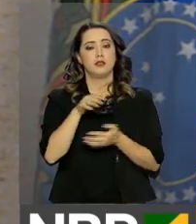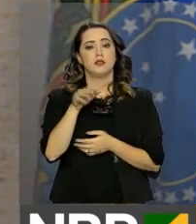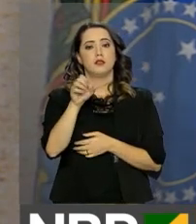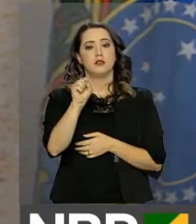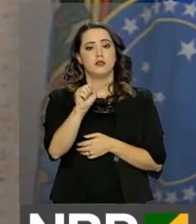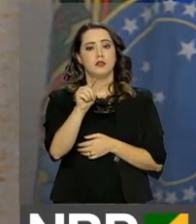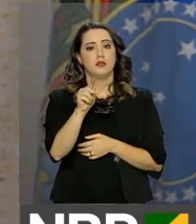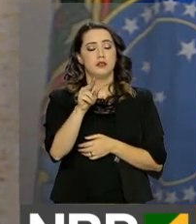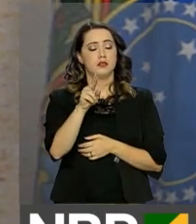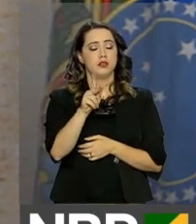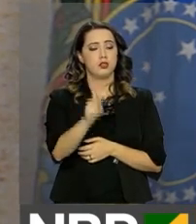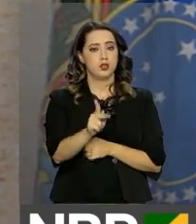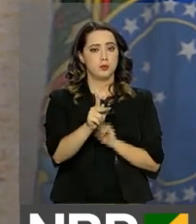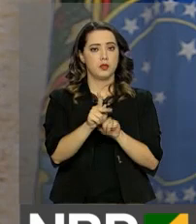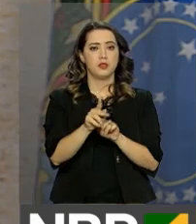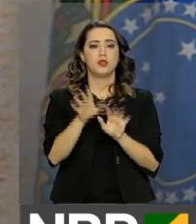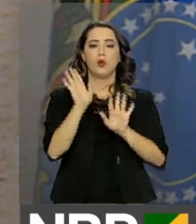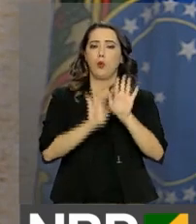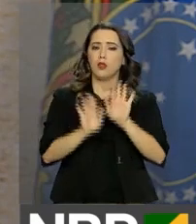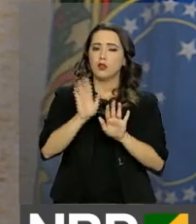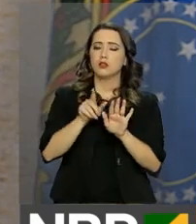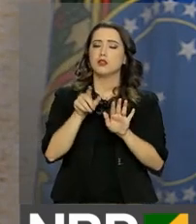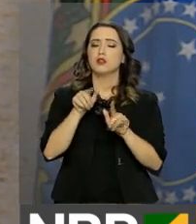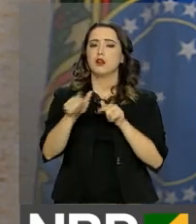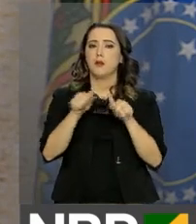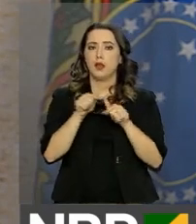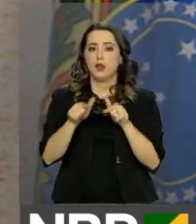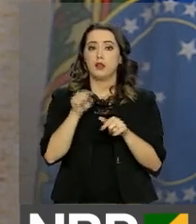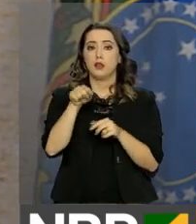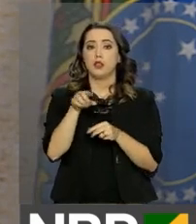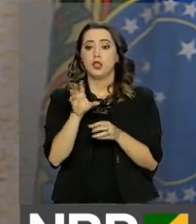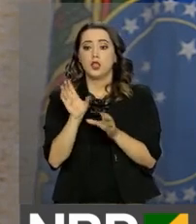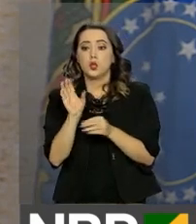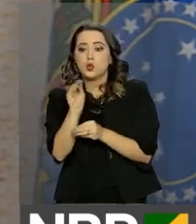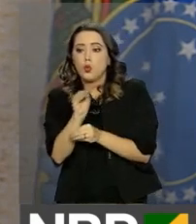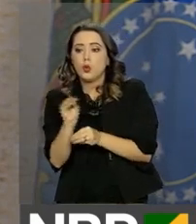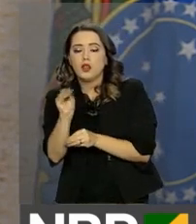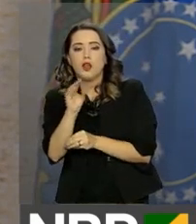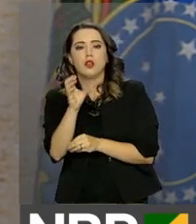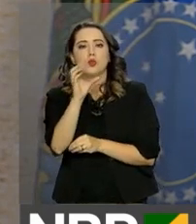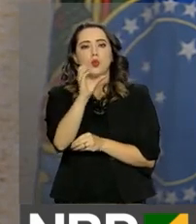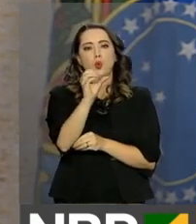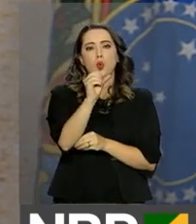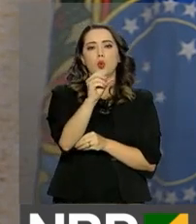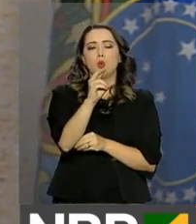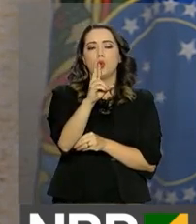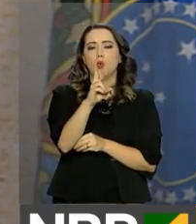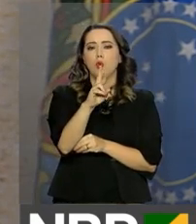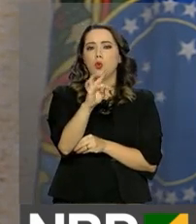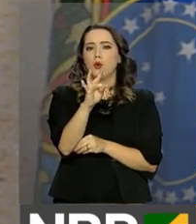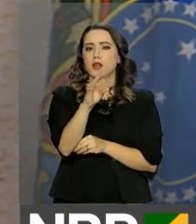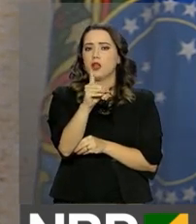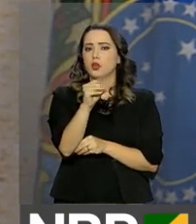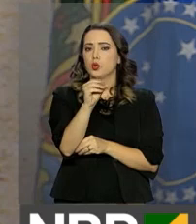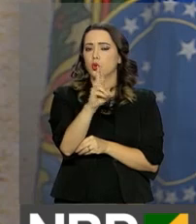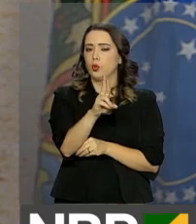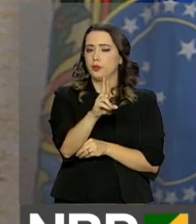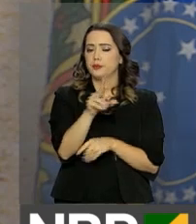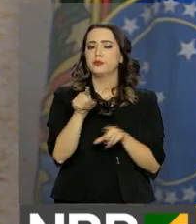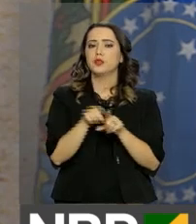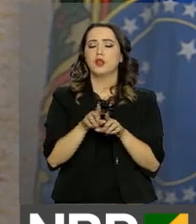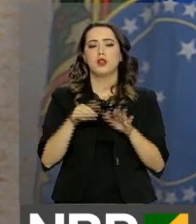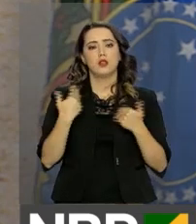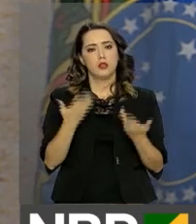da Presidência pelo cuidadoso trabalho de curadoria. Está aqui o nosso curador e podemos dar, portanto,